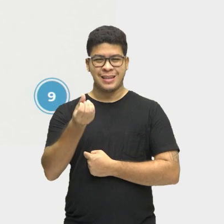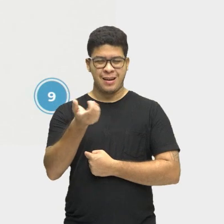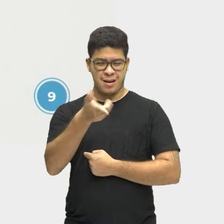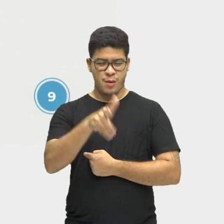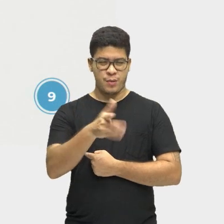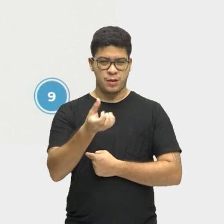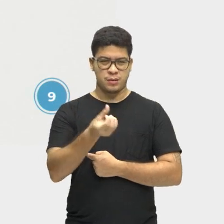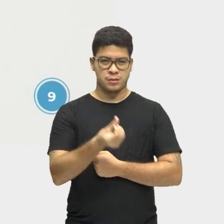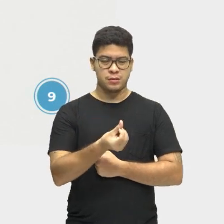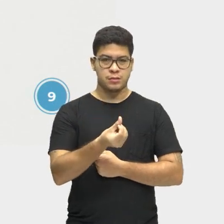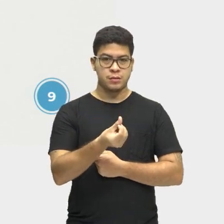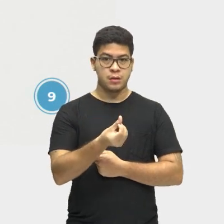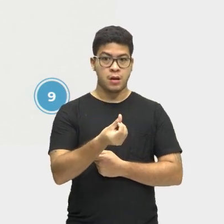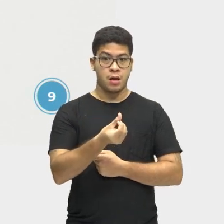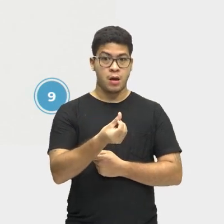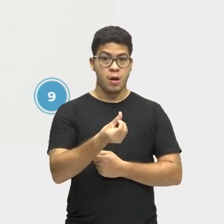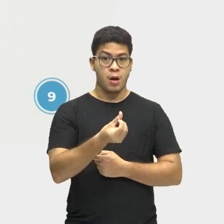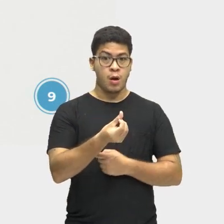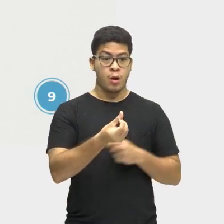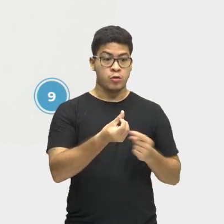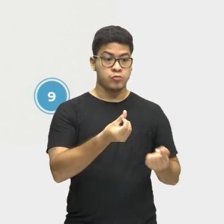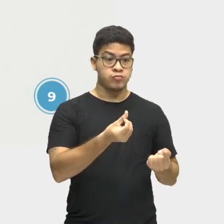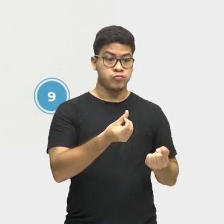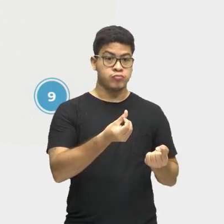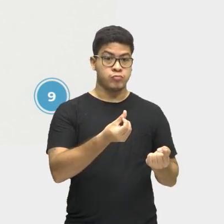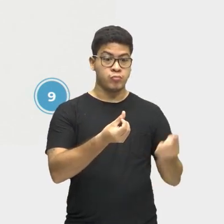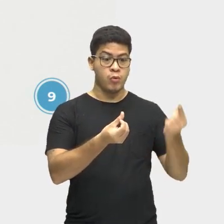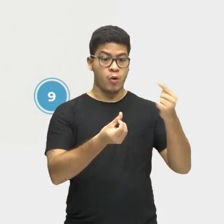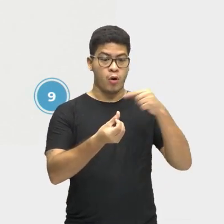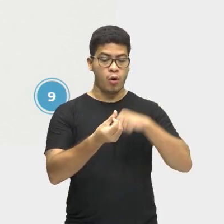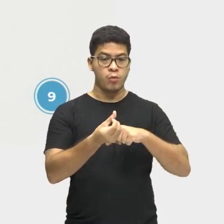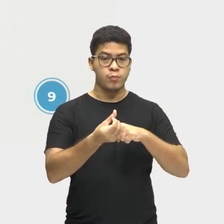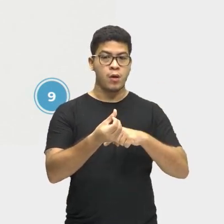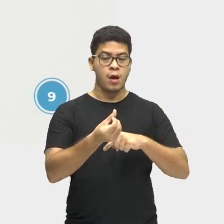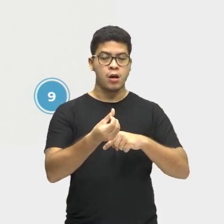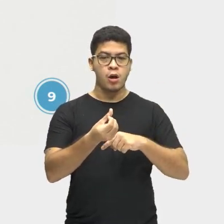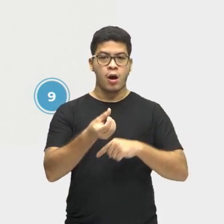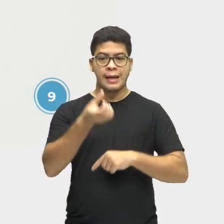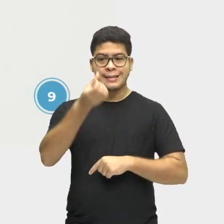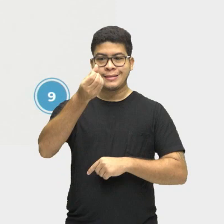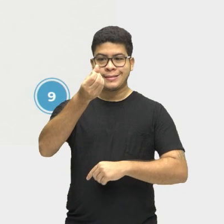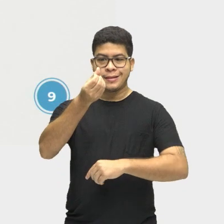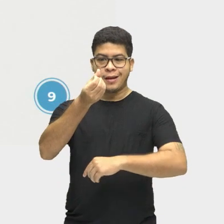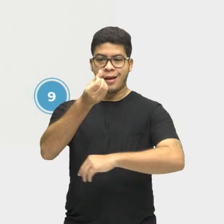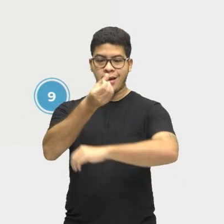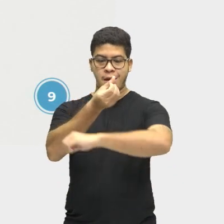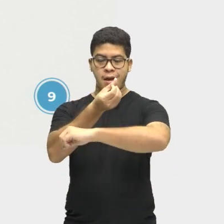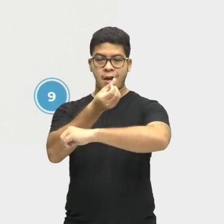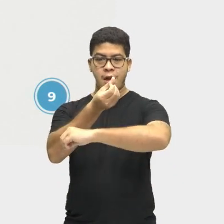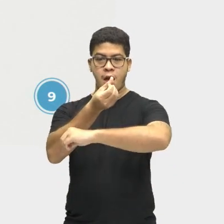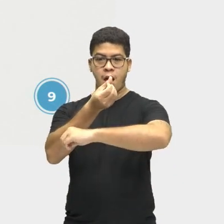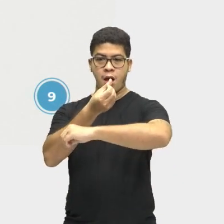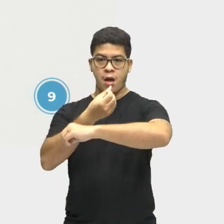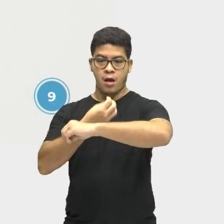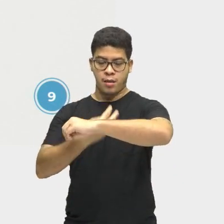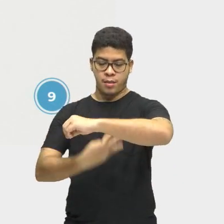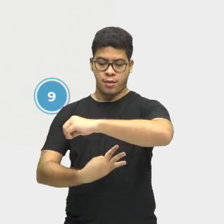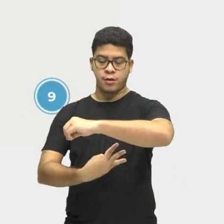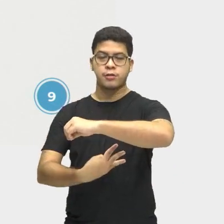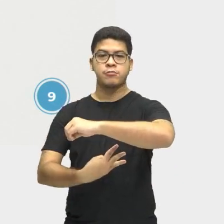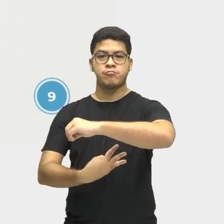3 que multiplicava o x, ele agora vai dividir o 6. Então, x igual